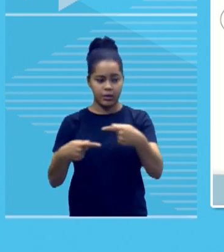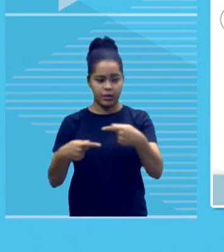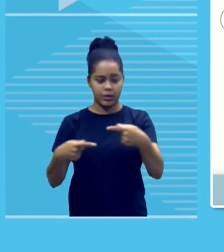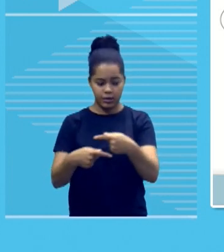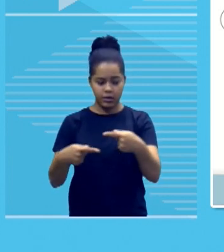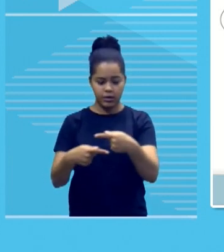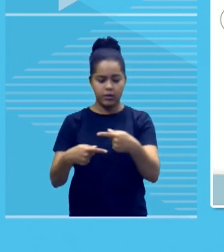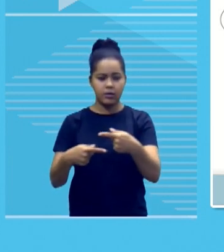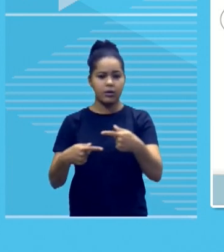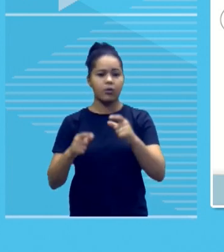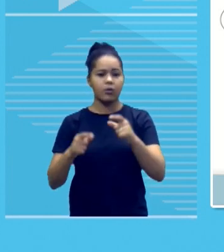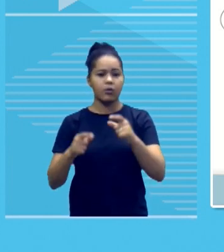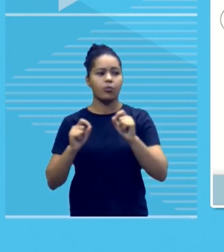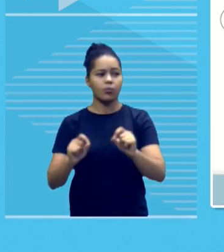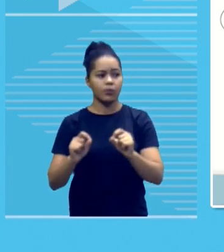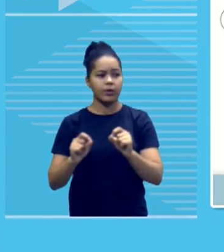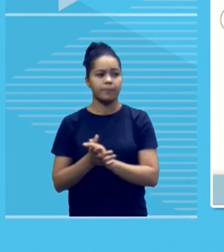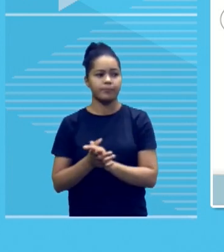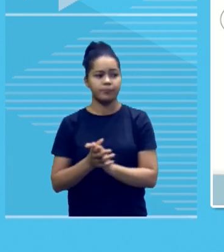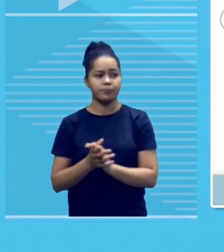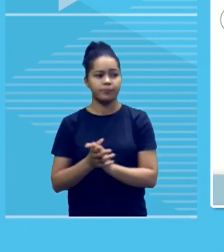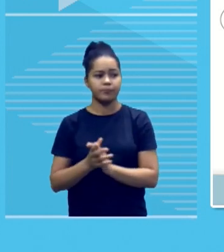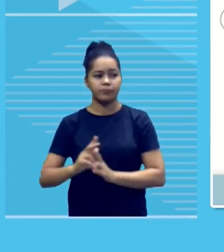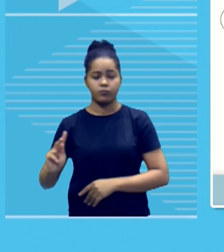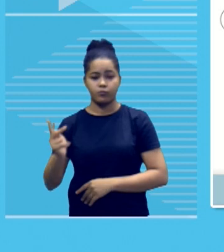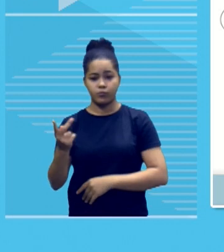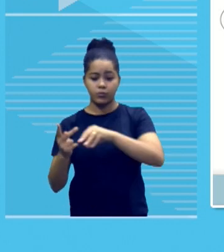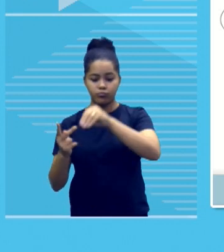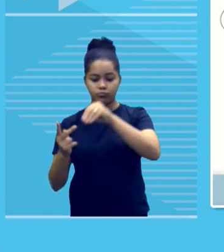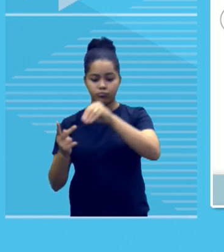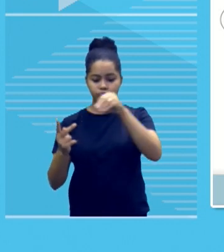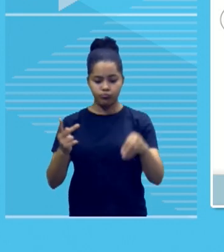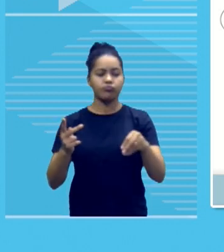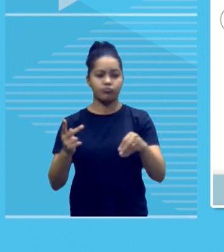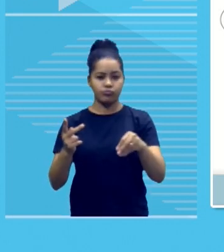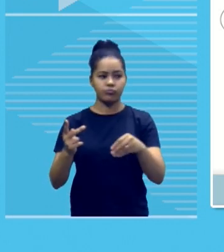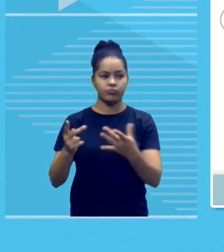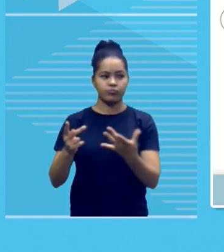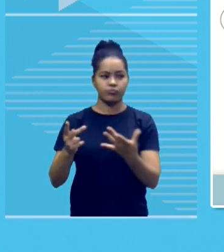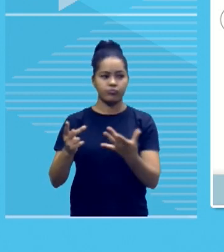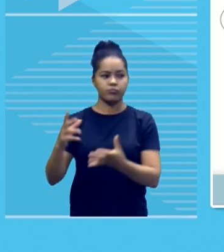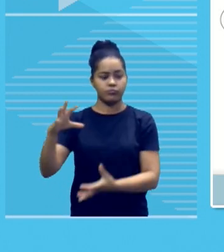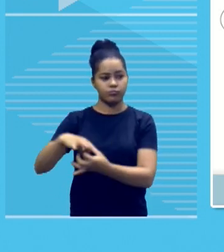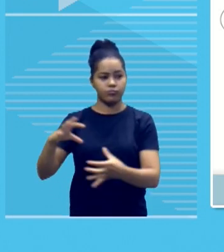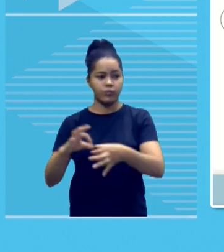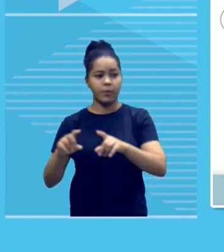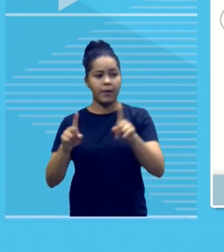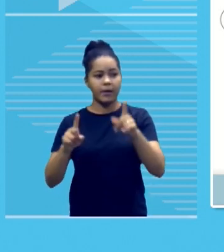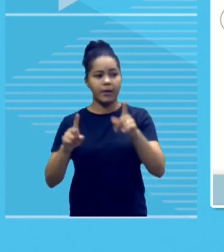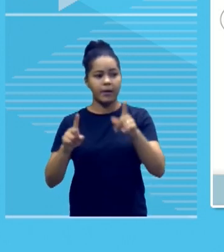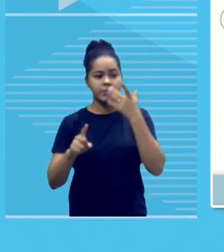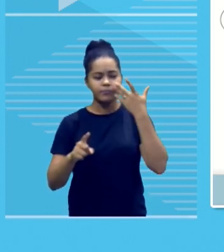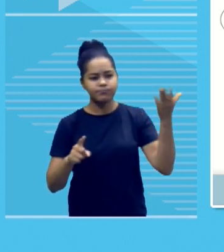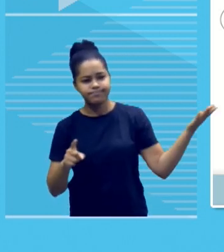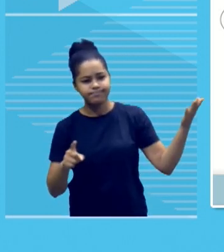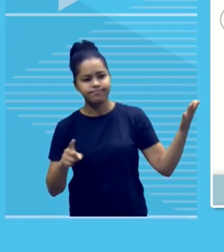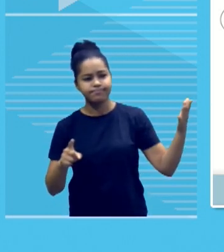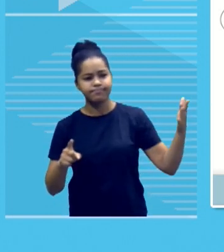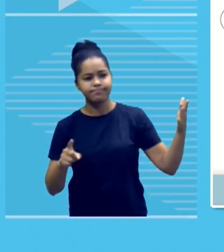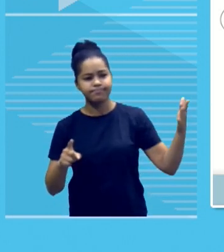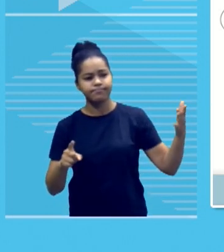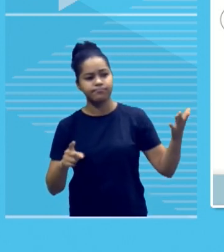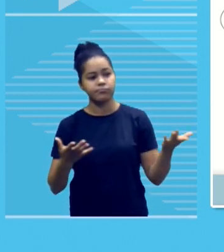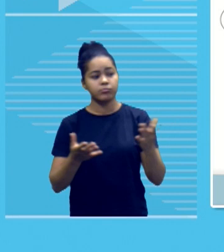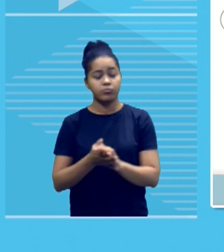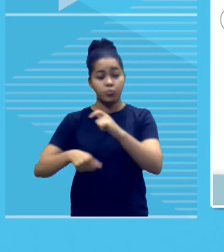veja que ele migrou para cá Como é que você sabe disso Professor tá aqui do outro lado ele aqui ó Olha quando ele